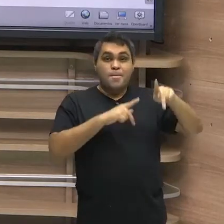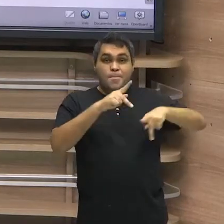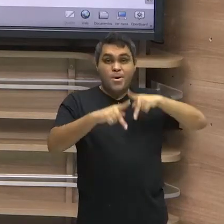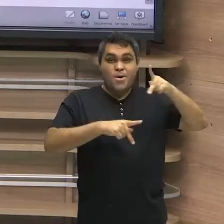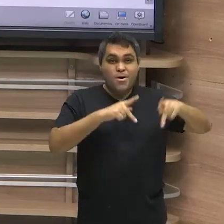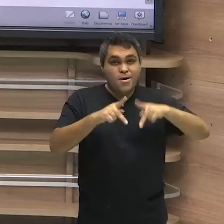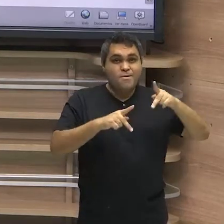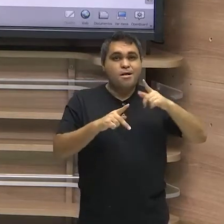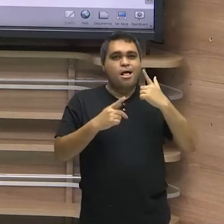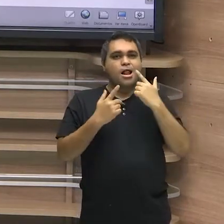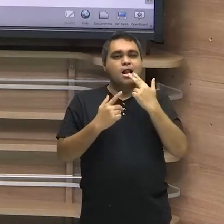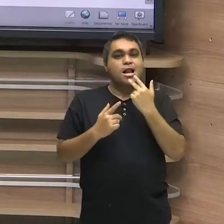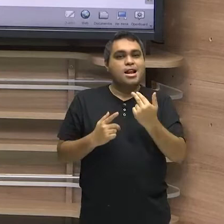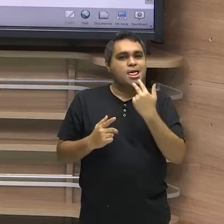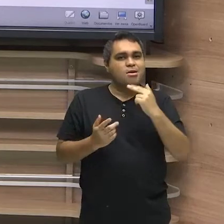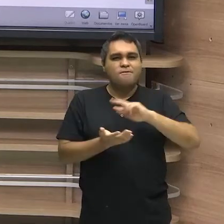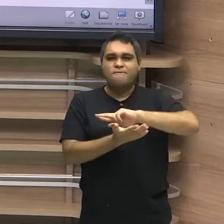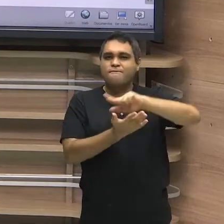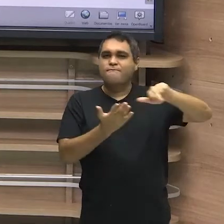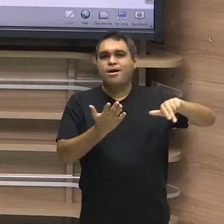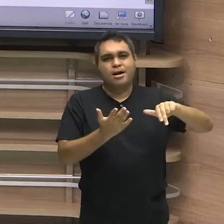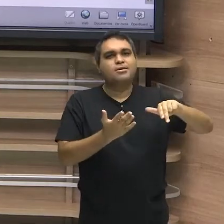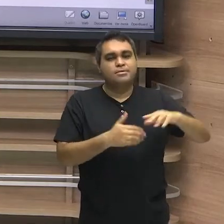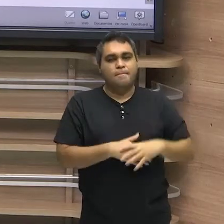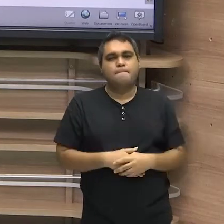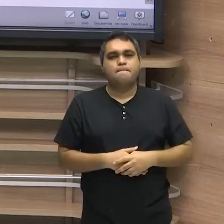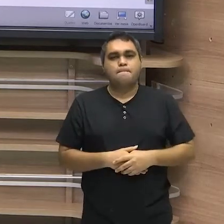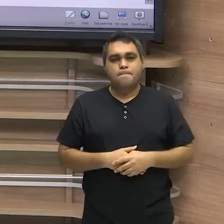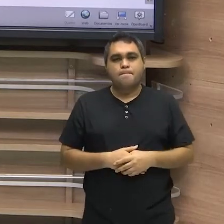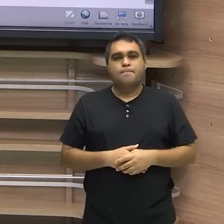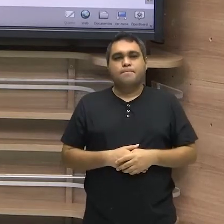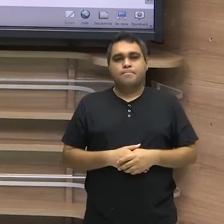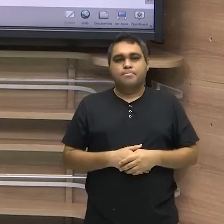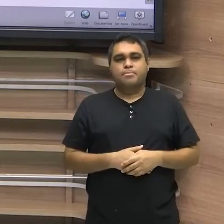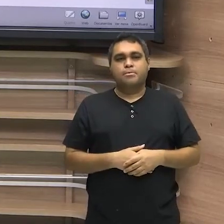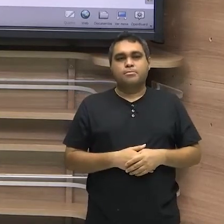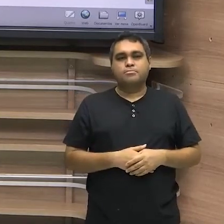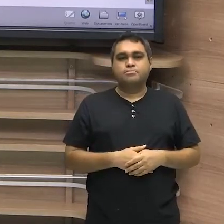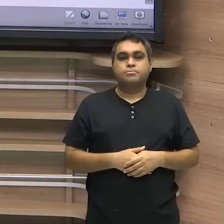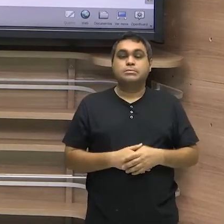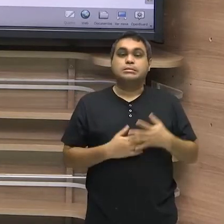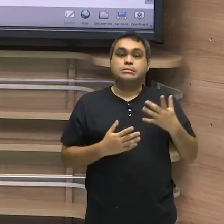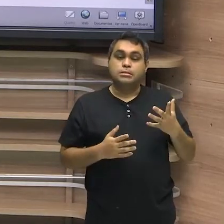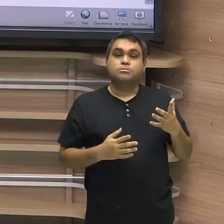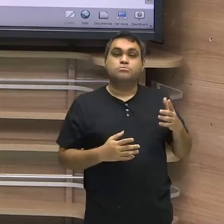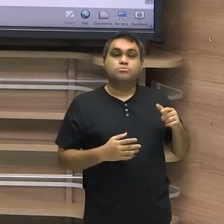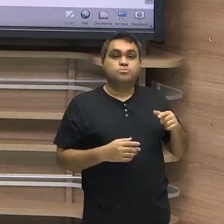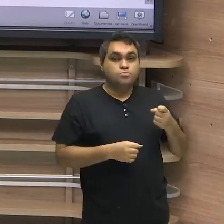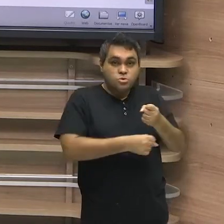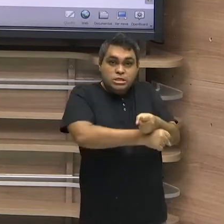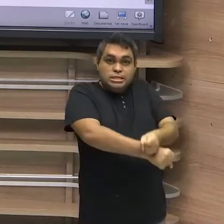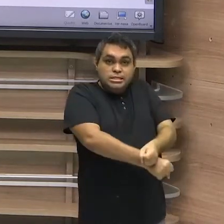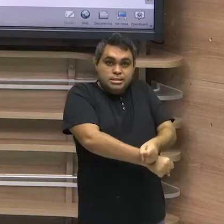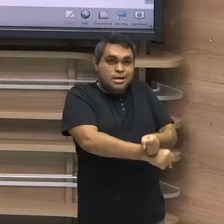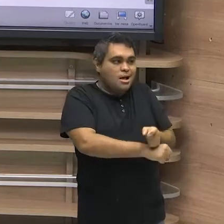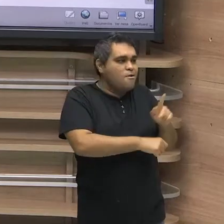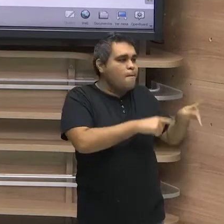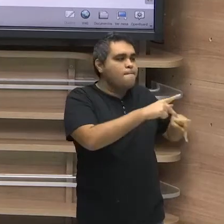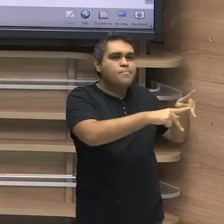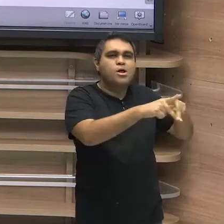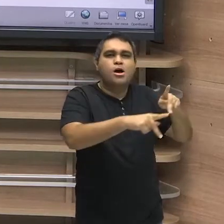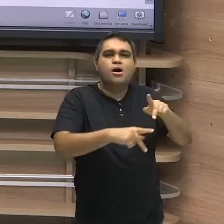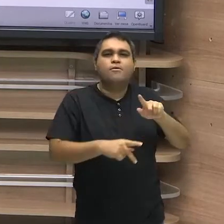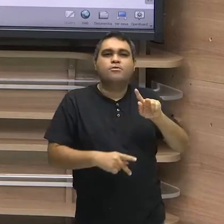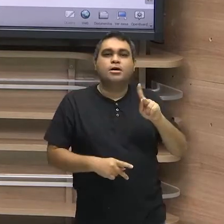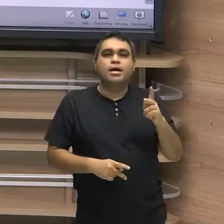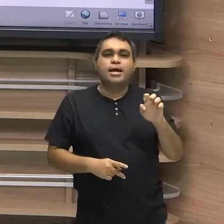desse famoso zigurate que ele quis construir, a Torre de Babel, ele usou como mão de obra escrava os povos hebreus. É por